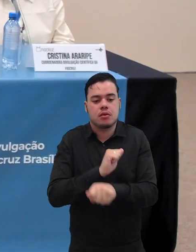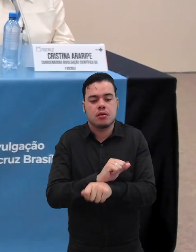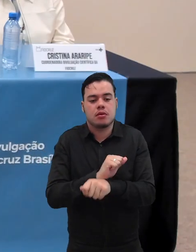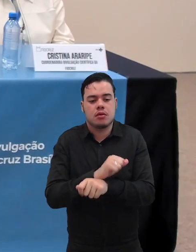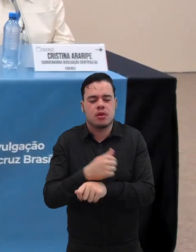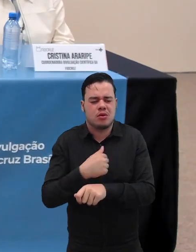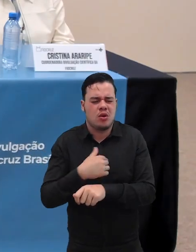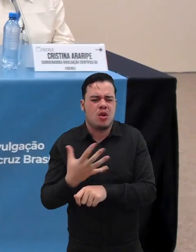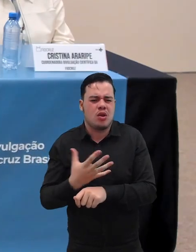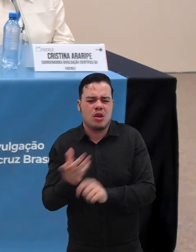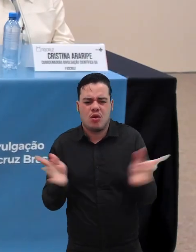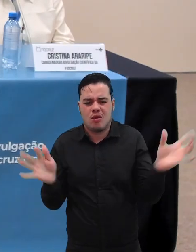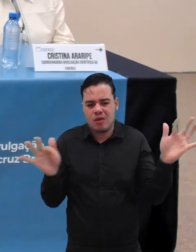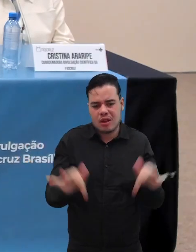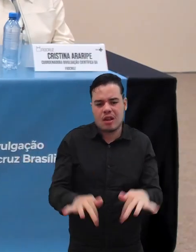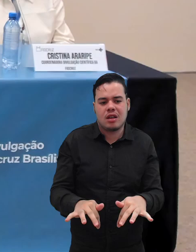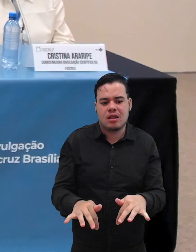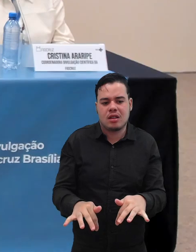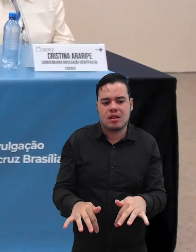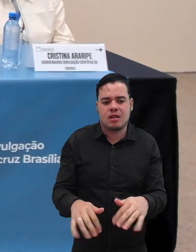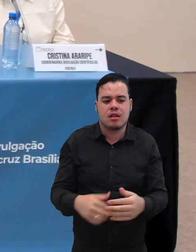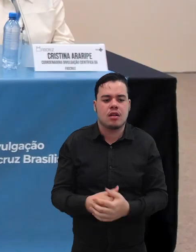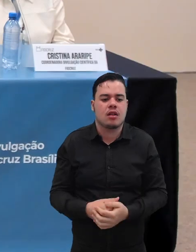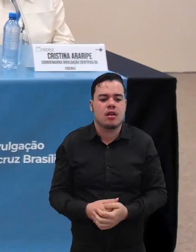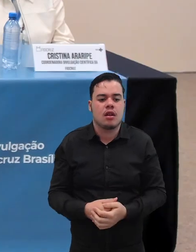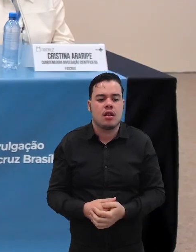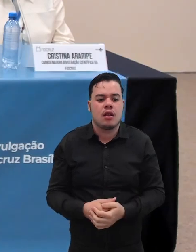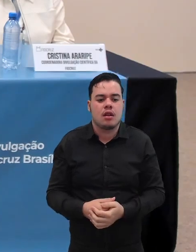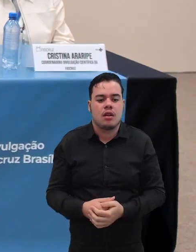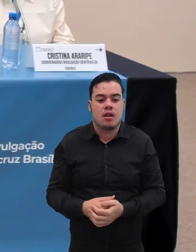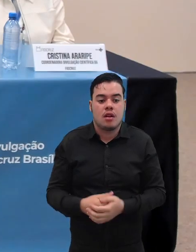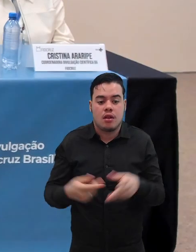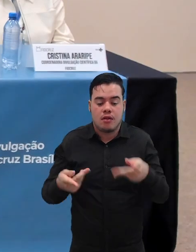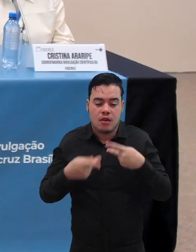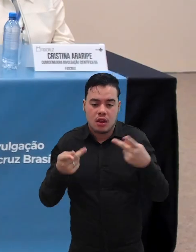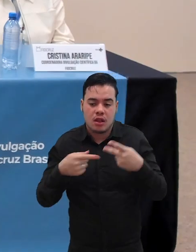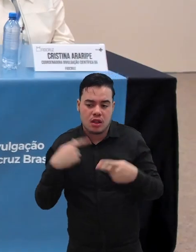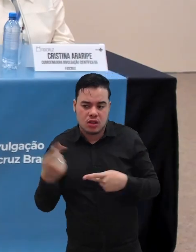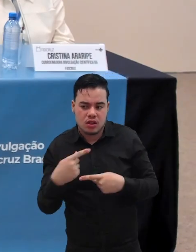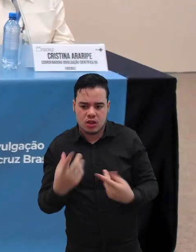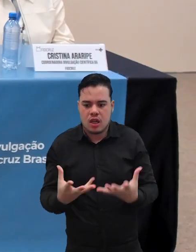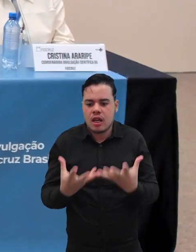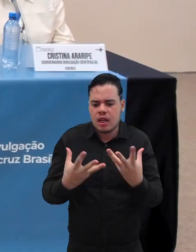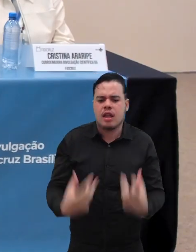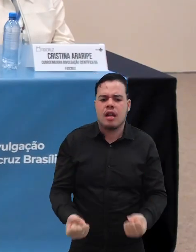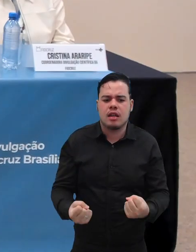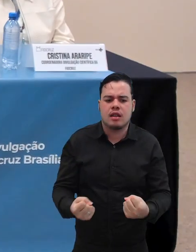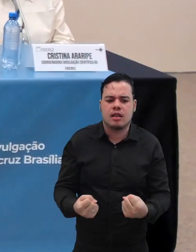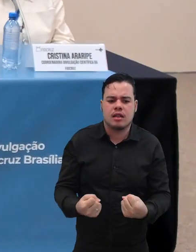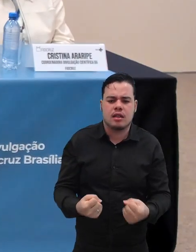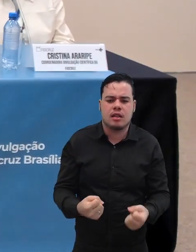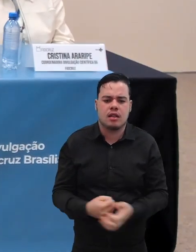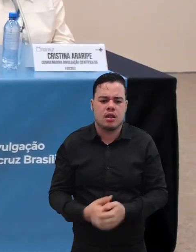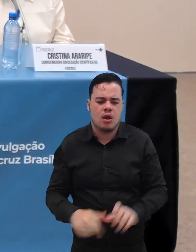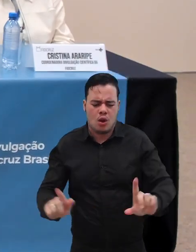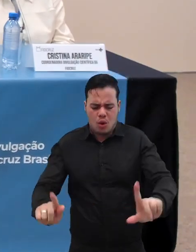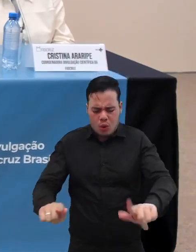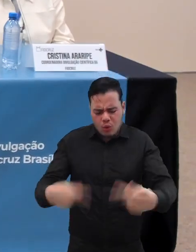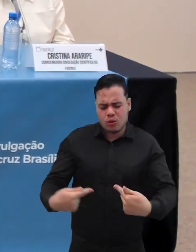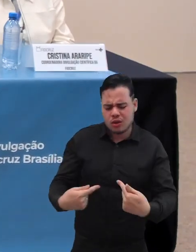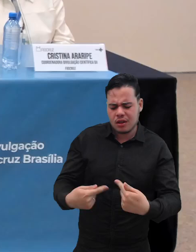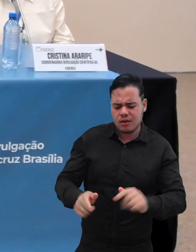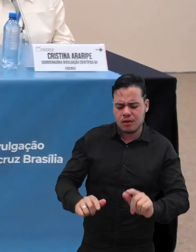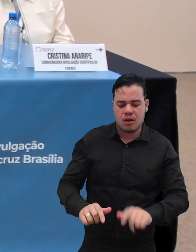eu quero finalizar dizendo que a gente topa o desafio da Semana Nacional da